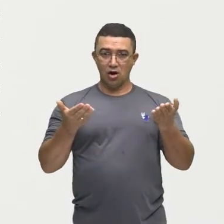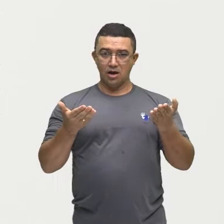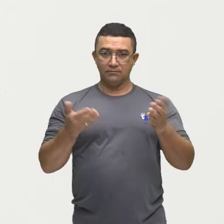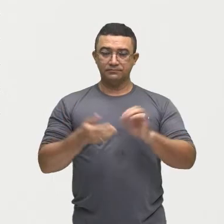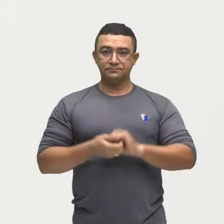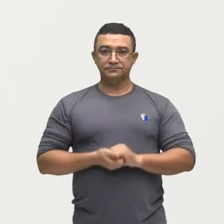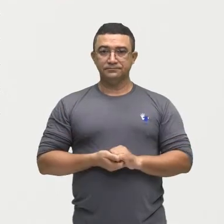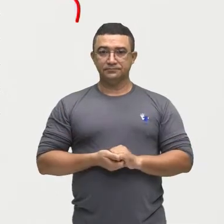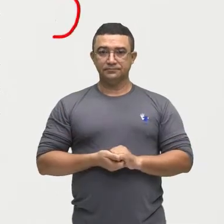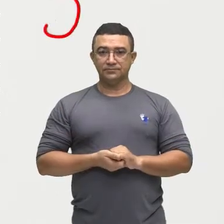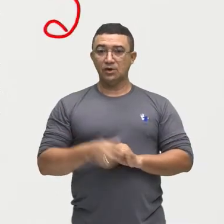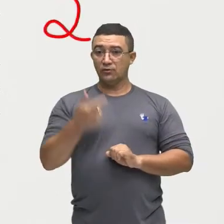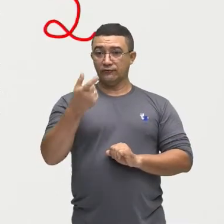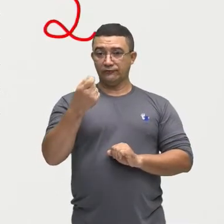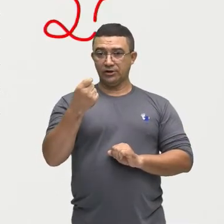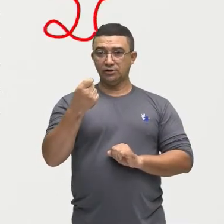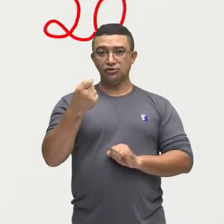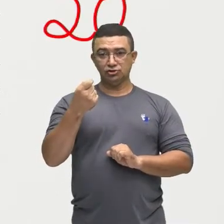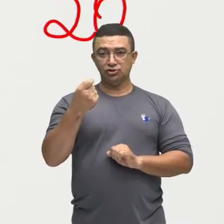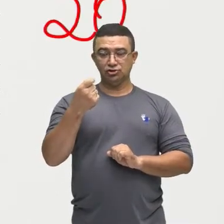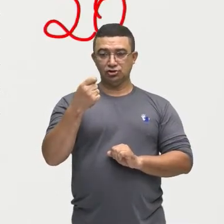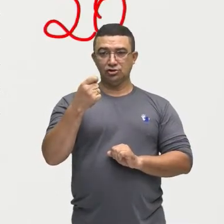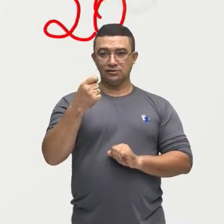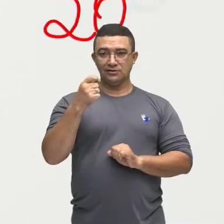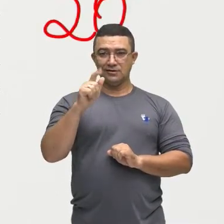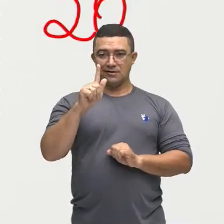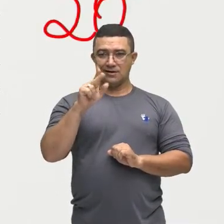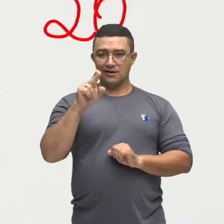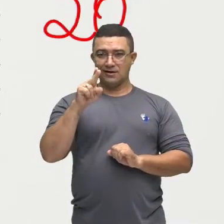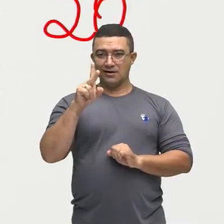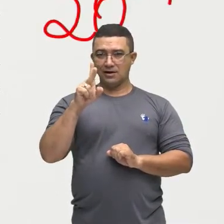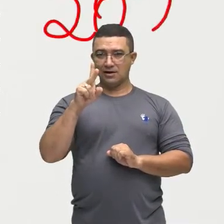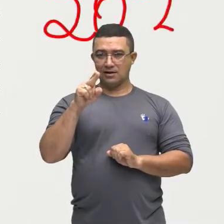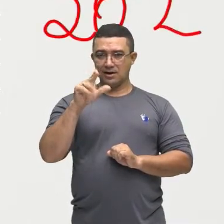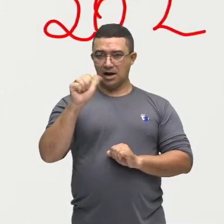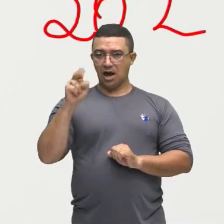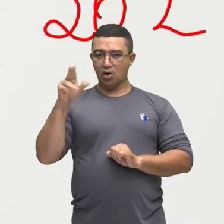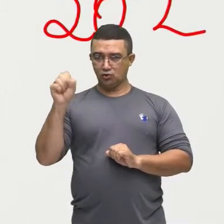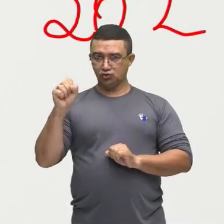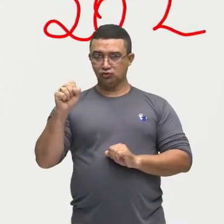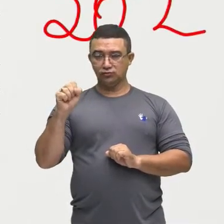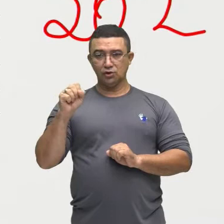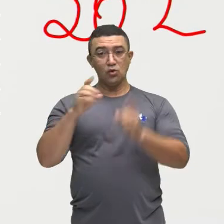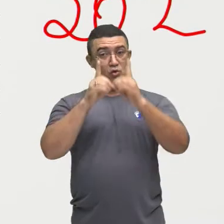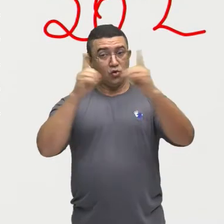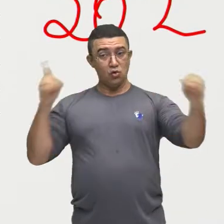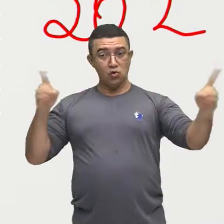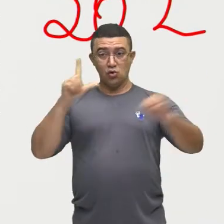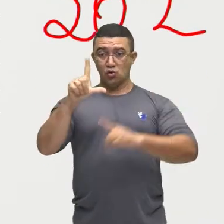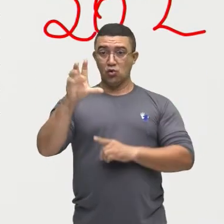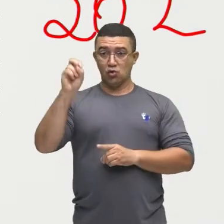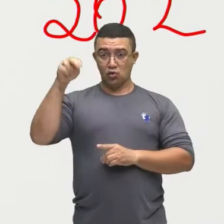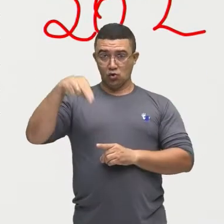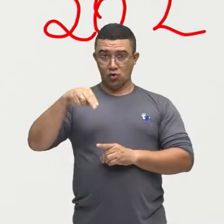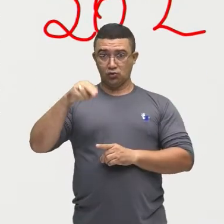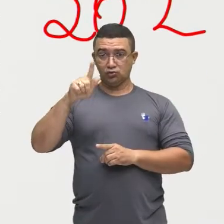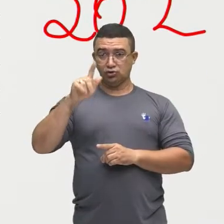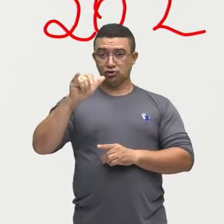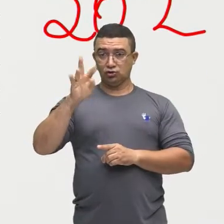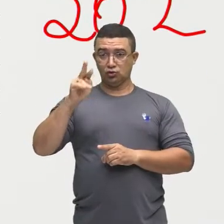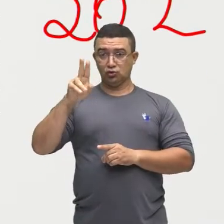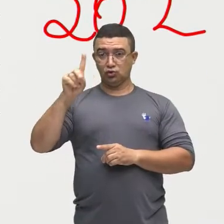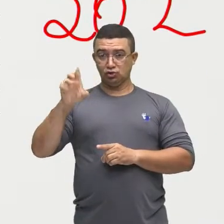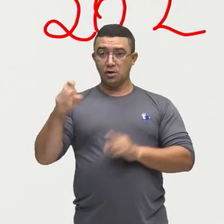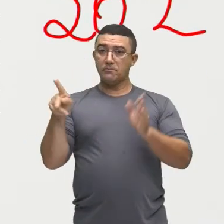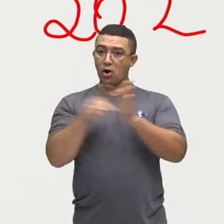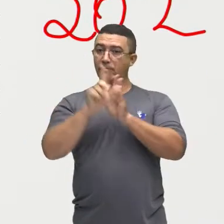né? 20 graus de longitude. Então, é bem fácil. Aqui essa longitude já está do lado leste, tá bom? E